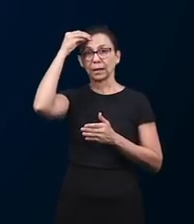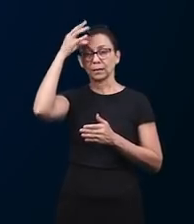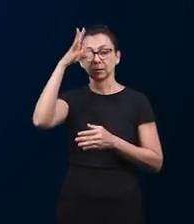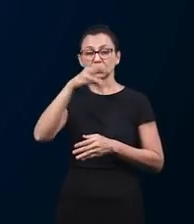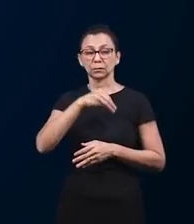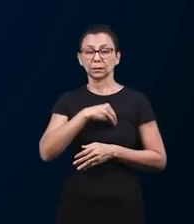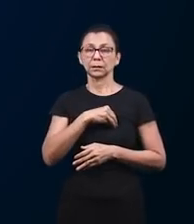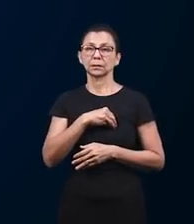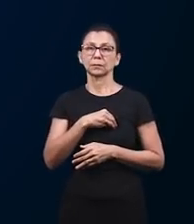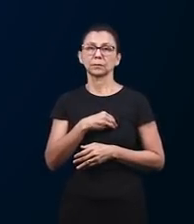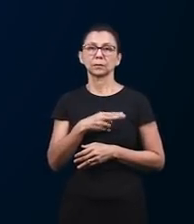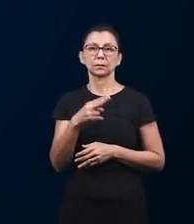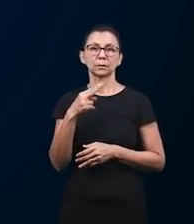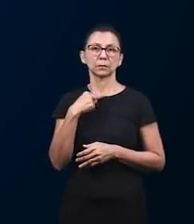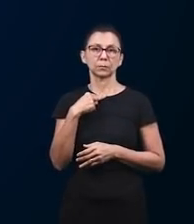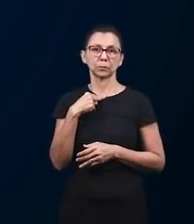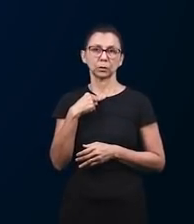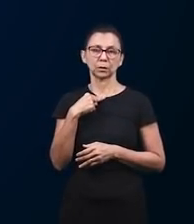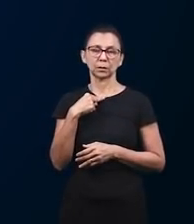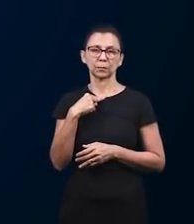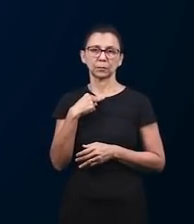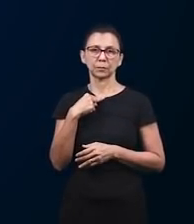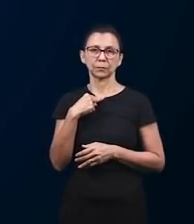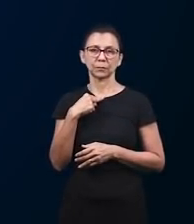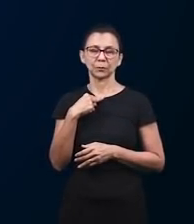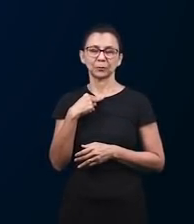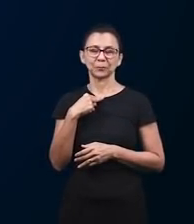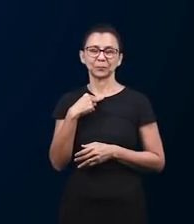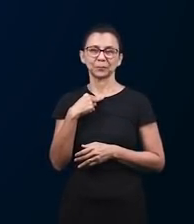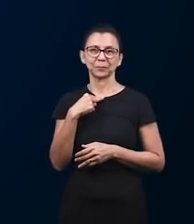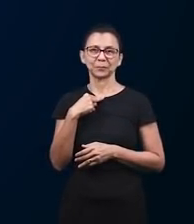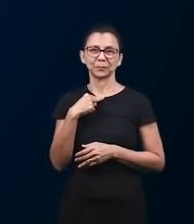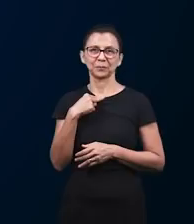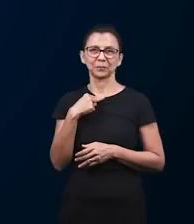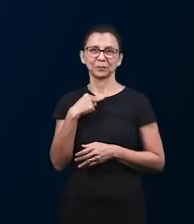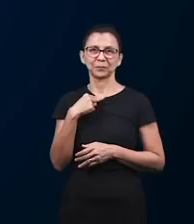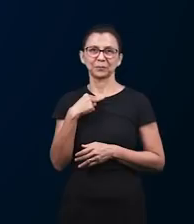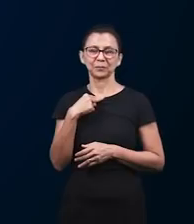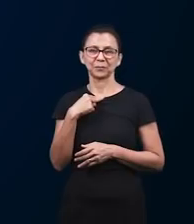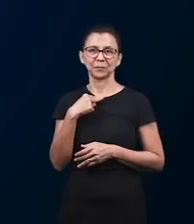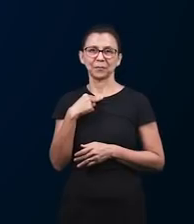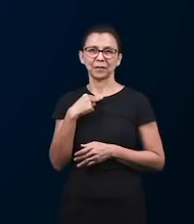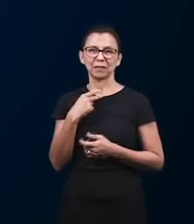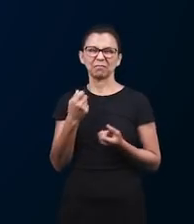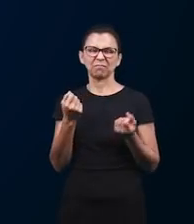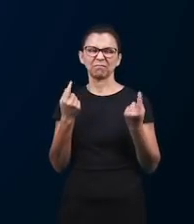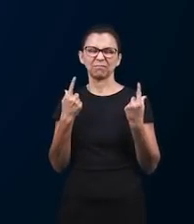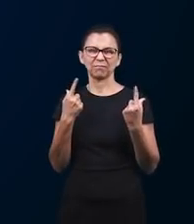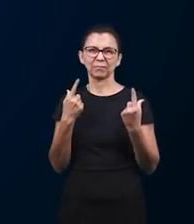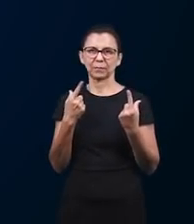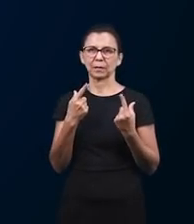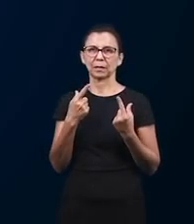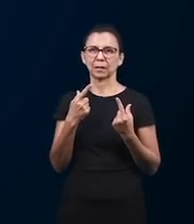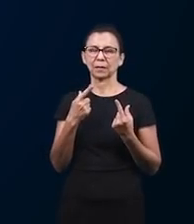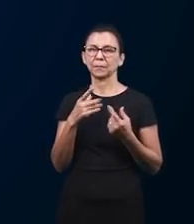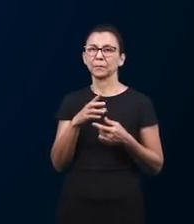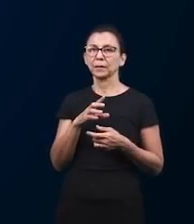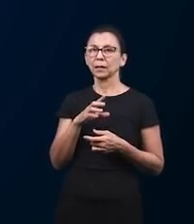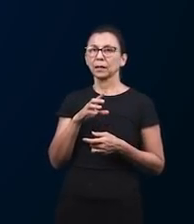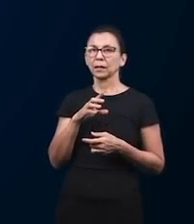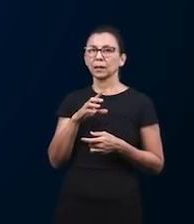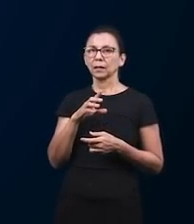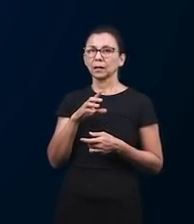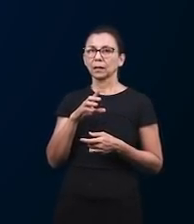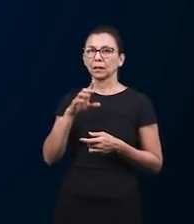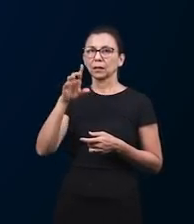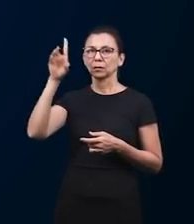Nós não podemos, de forma alguma, deixar de ouvir a voz do Senhor, né? Que é o que nos basta.